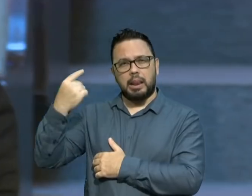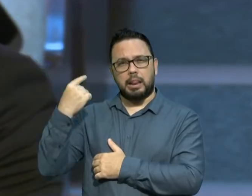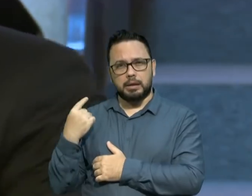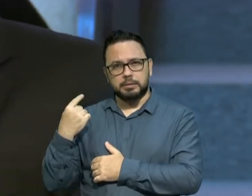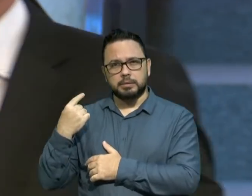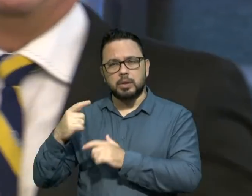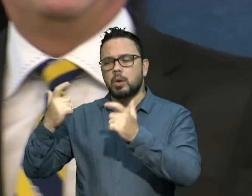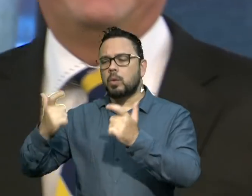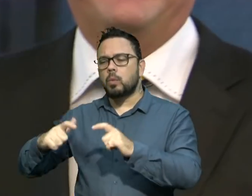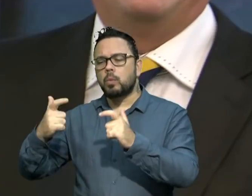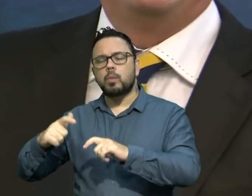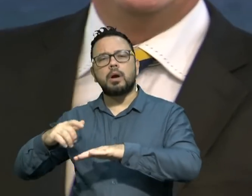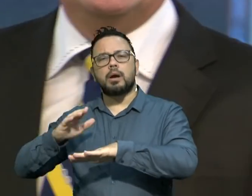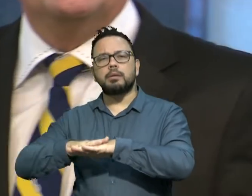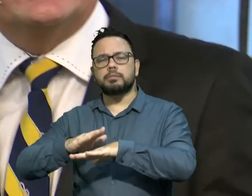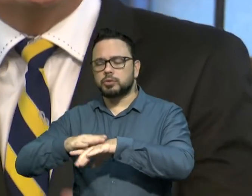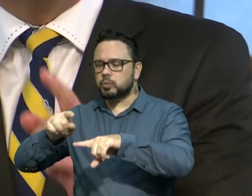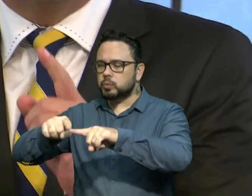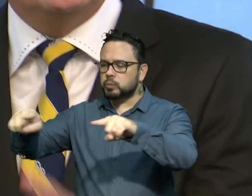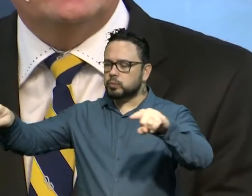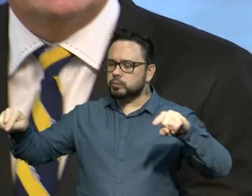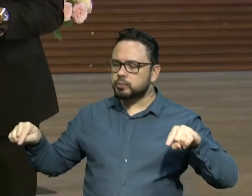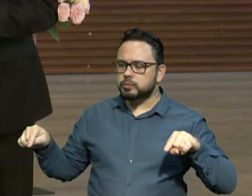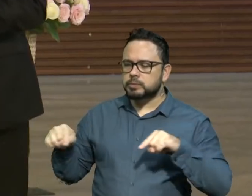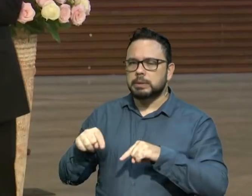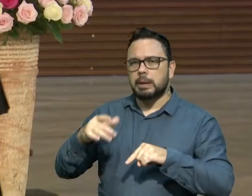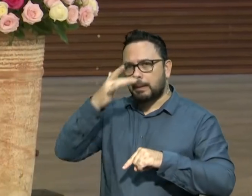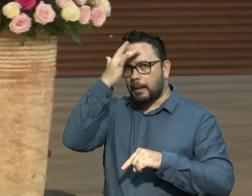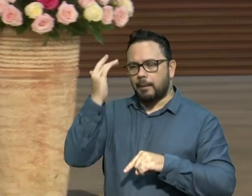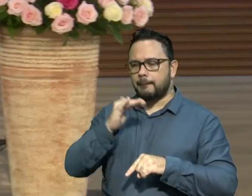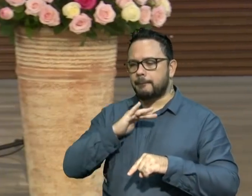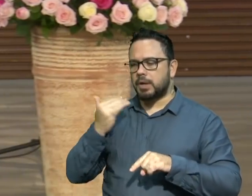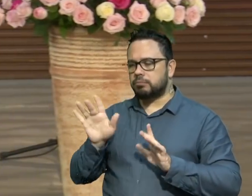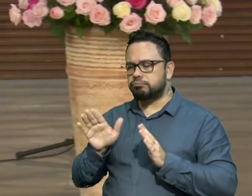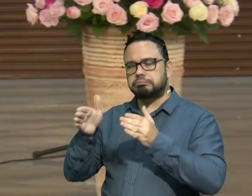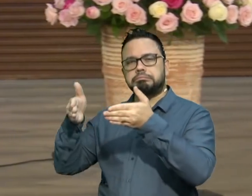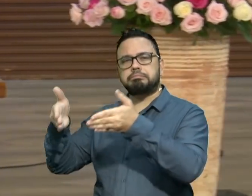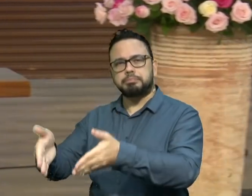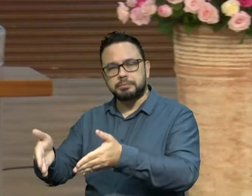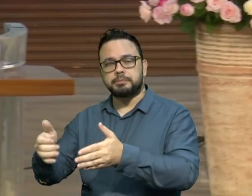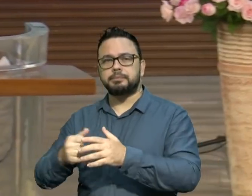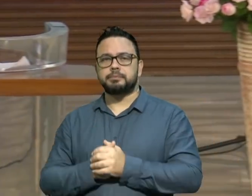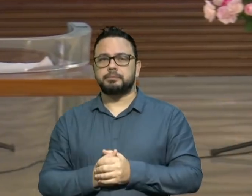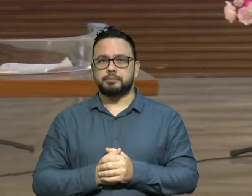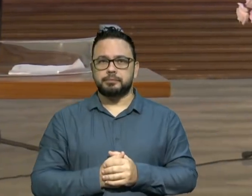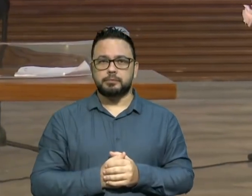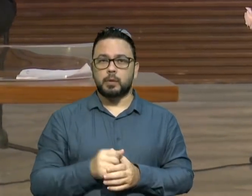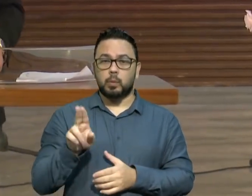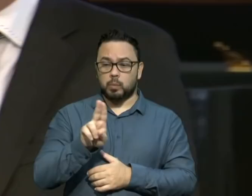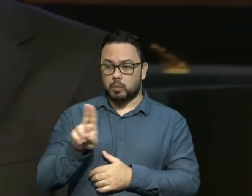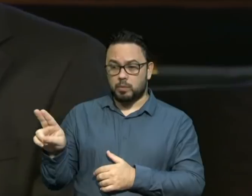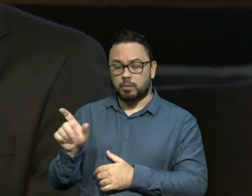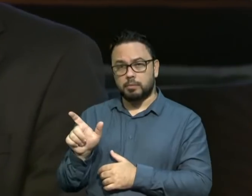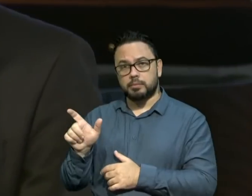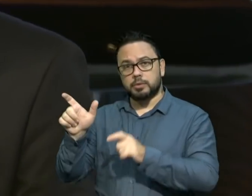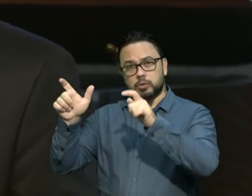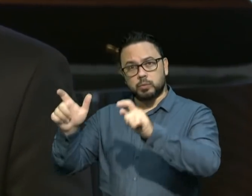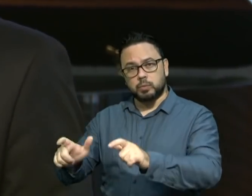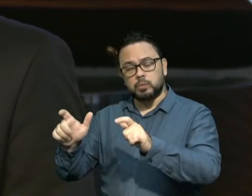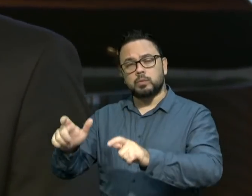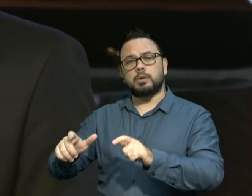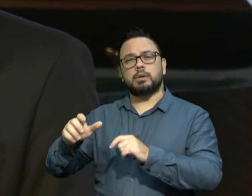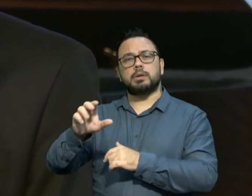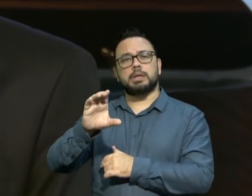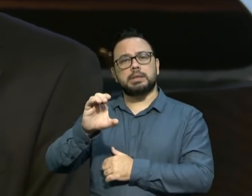colocavam os mortos e os cristãos dos primeiros cristãos deram nome a palavra